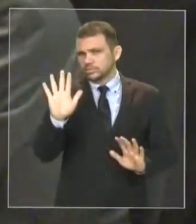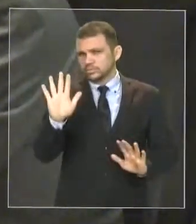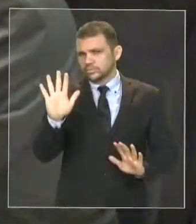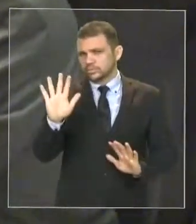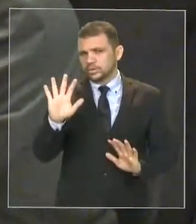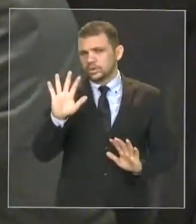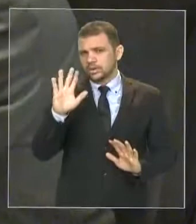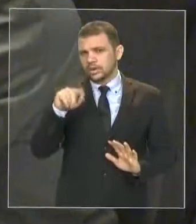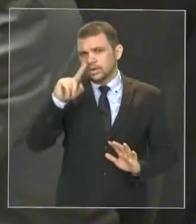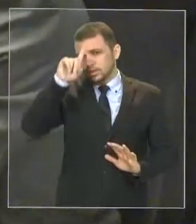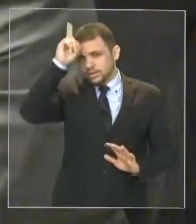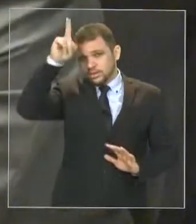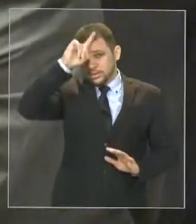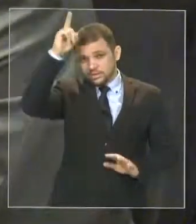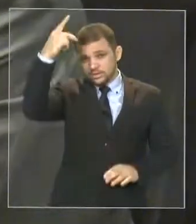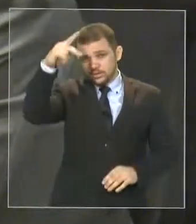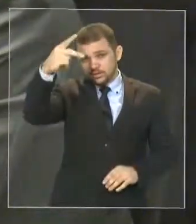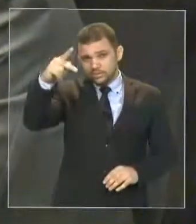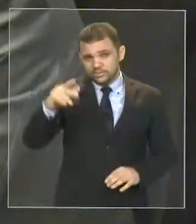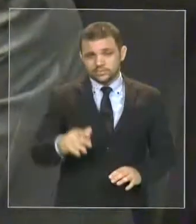Será que isso é invencionice sua?